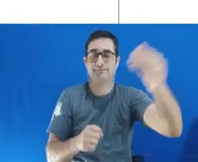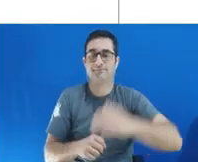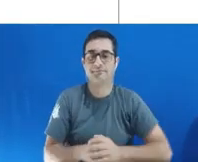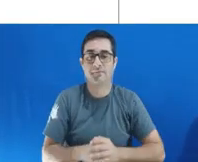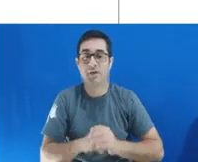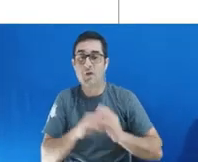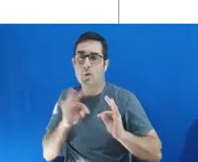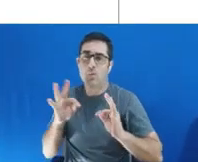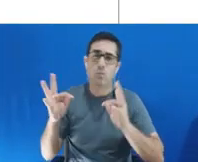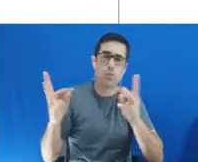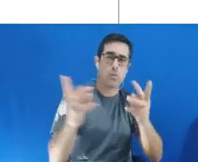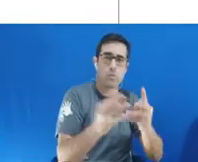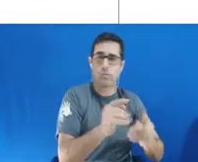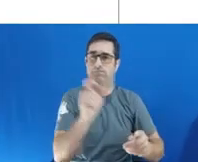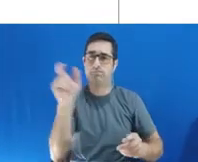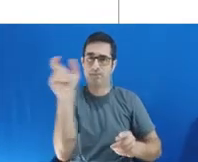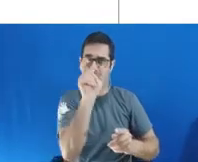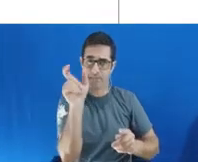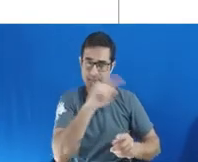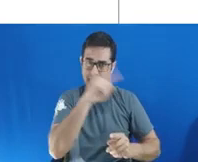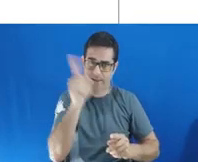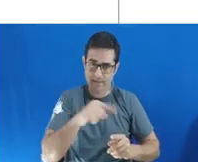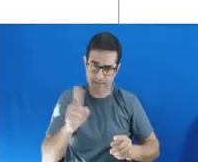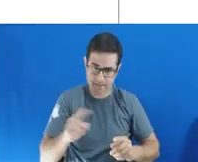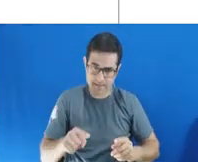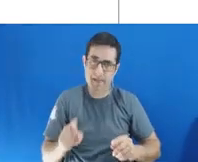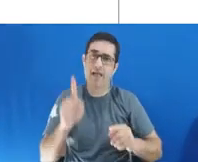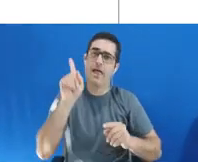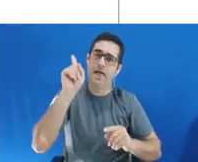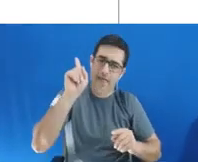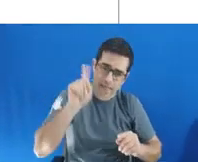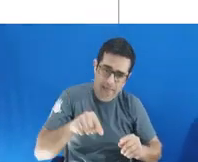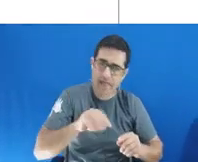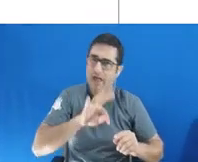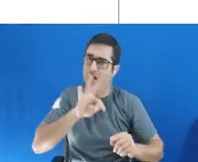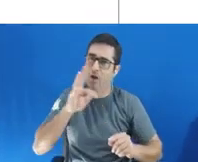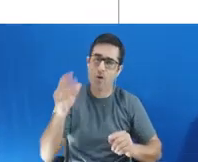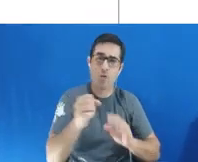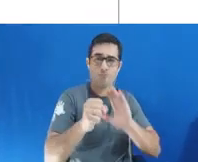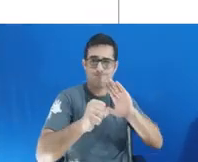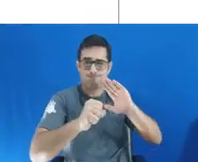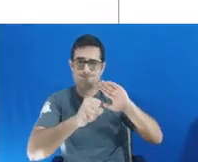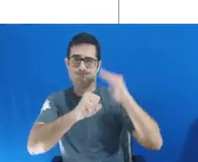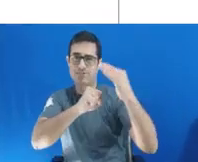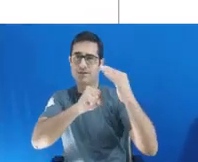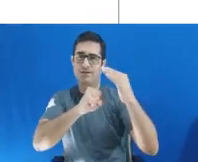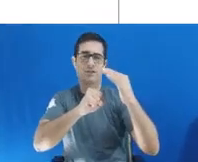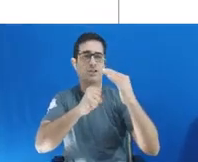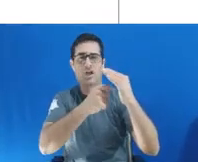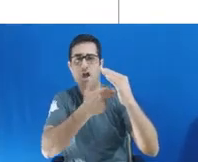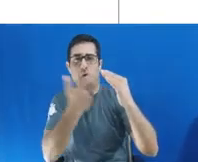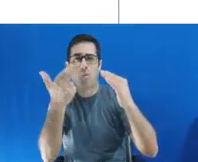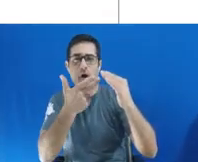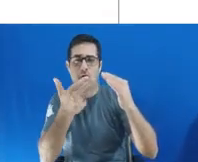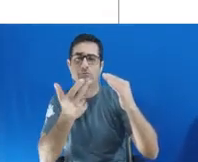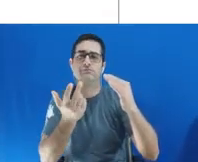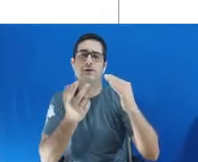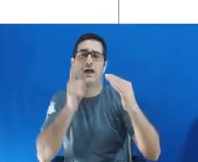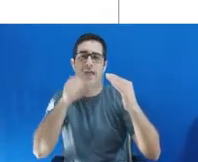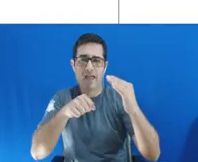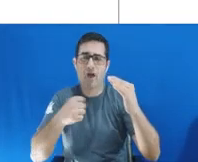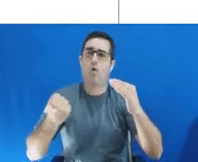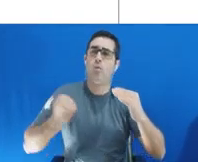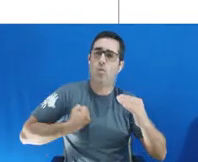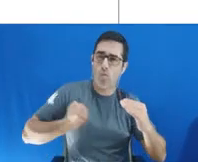que todos esses elementos do segundo período, eles têm a mesma blindagem. O que é a mesma blindagem? O